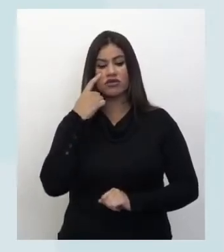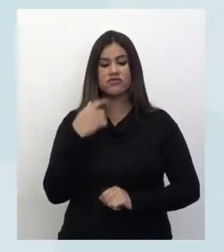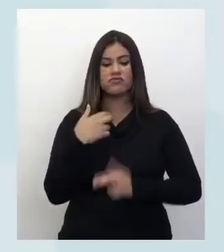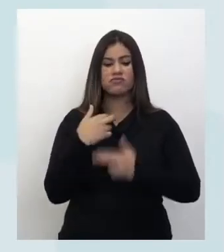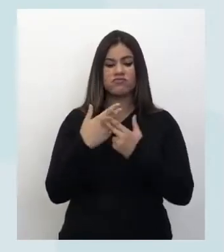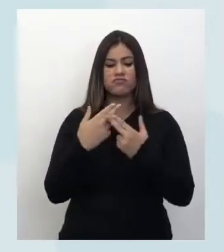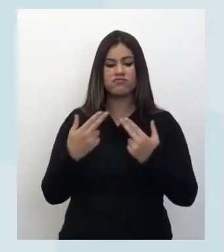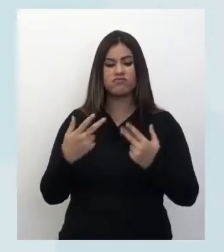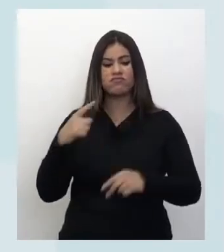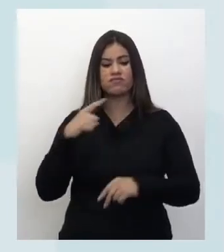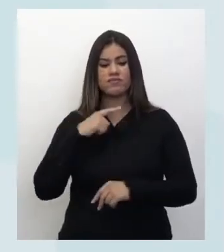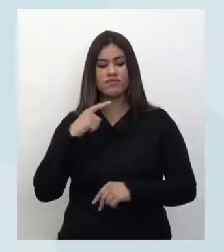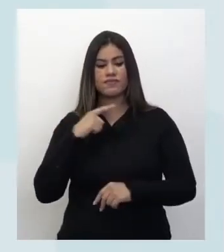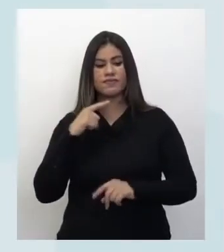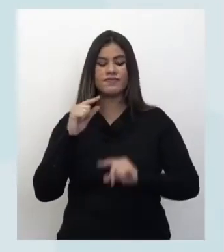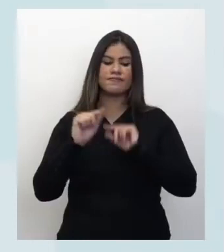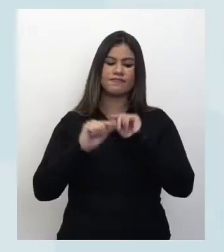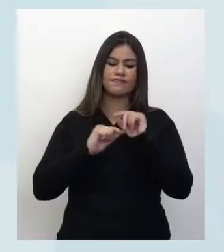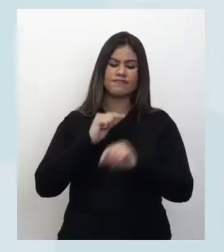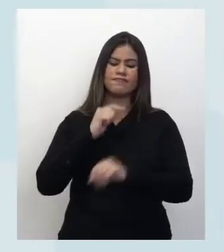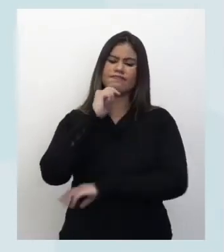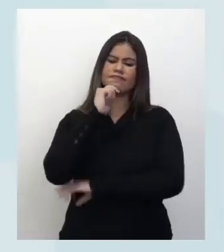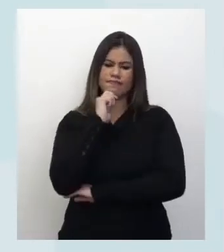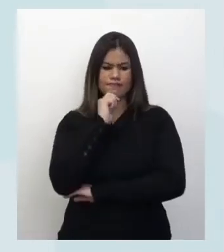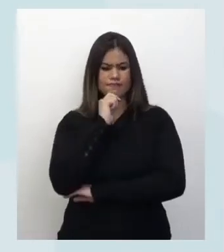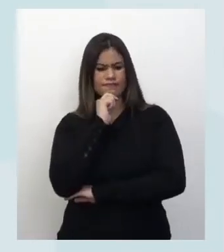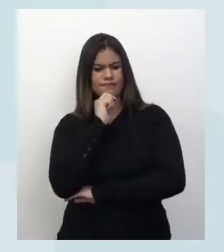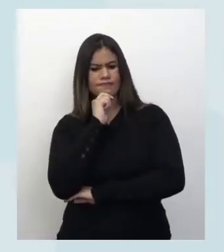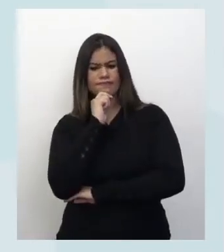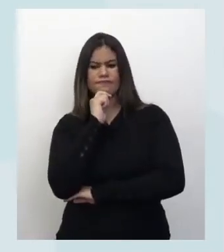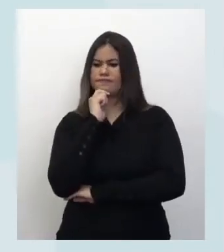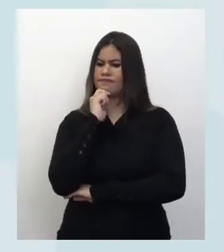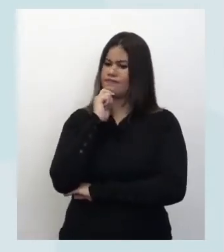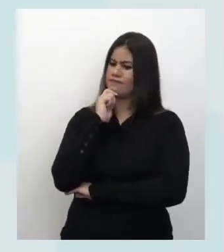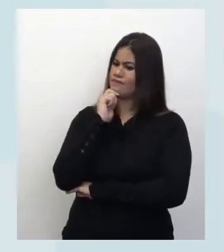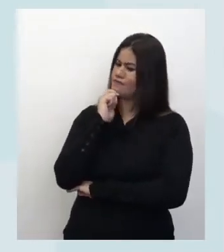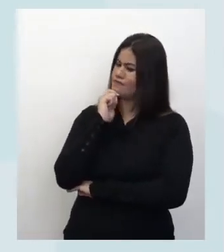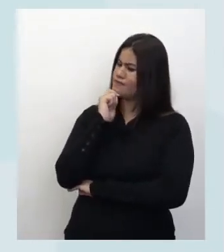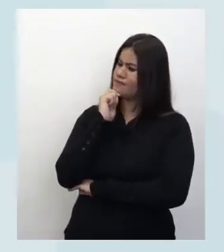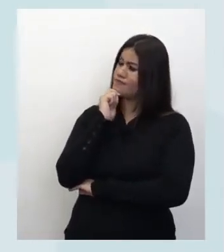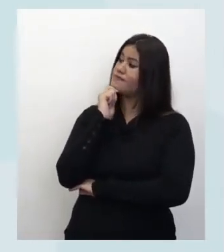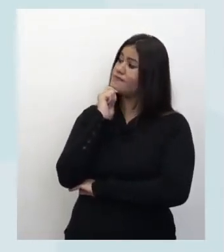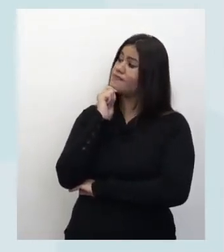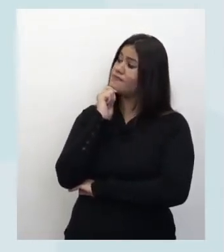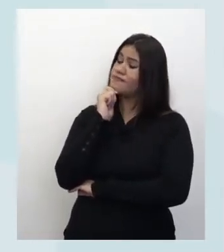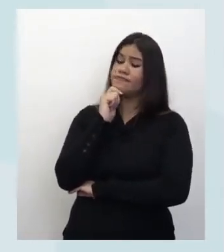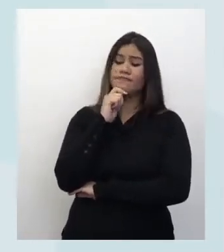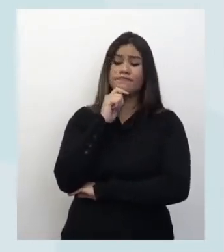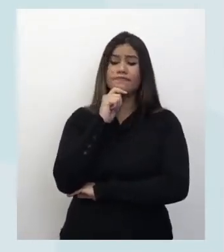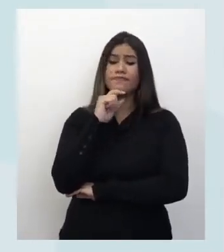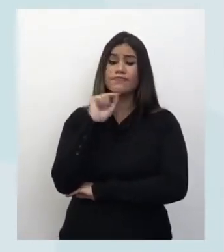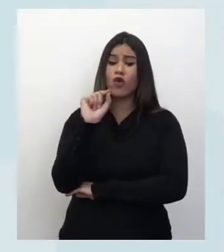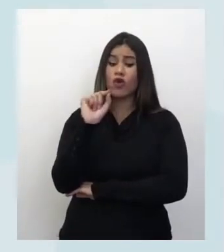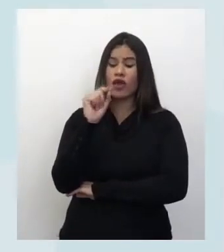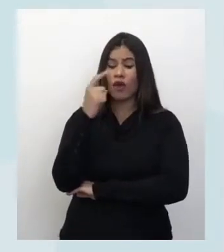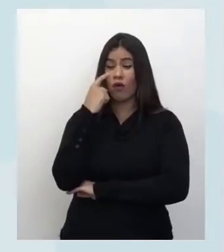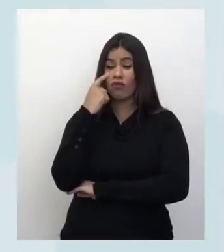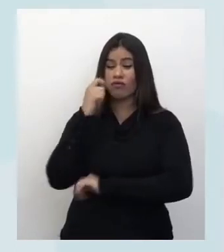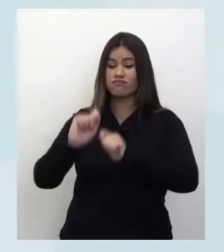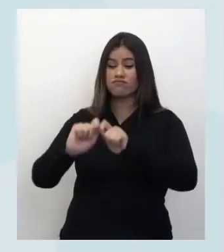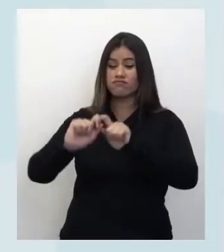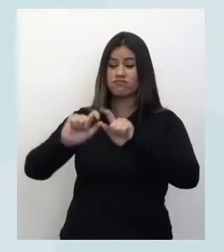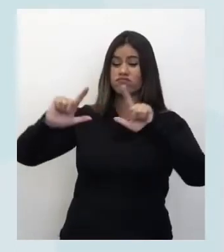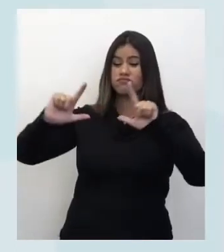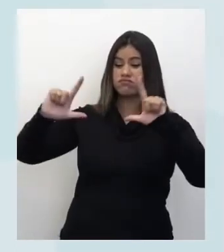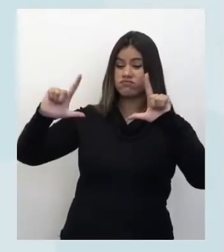você observa? O que será, né? Então, eu vou tentar facilitar um pouquinho. Eu vou dar uma ampliada, tá? Eu vou